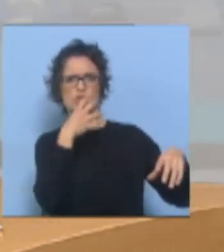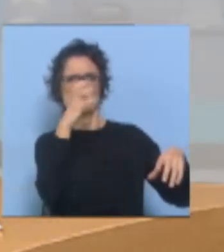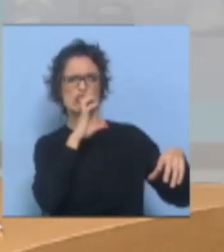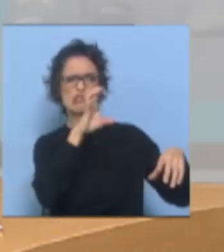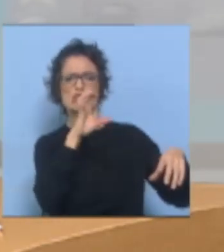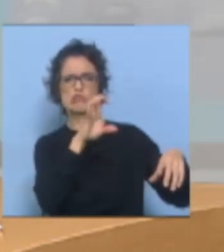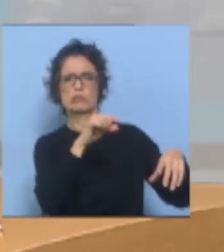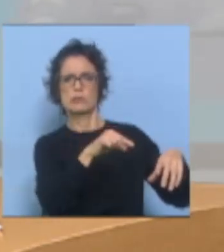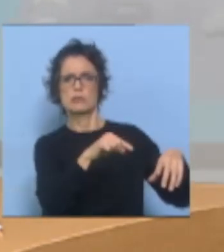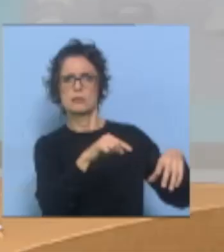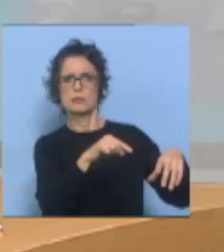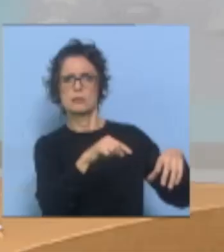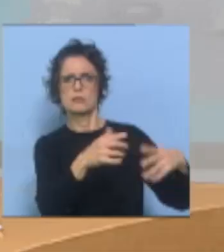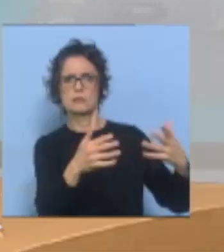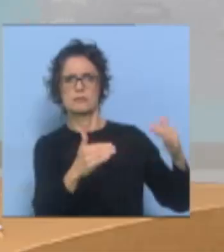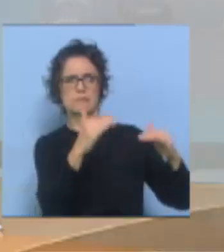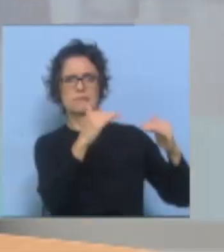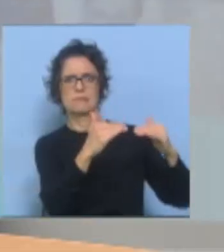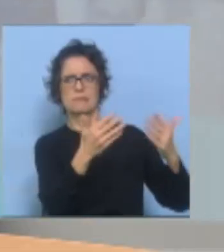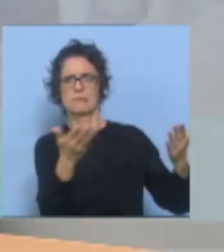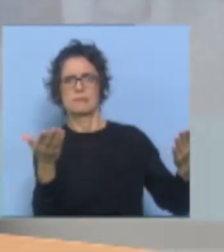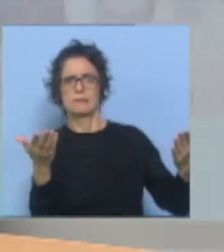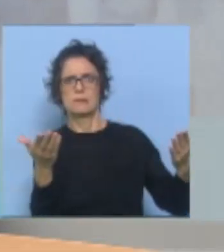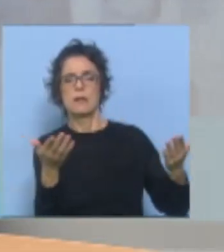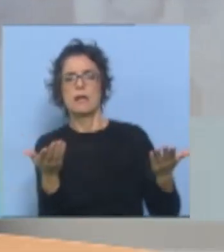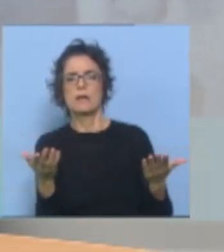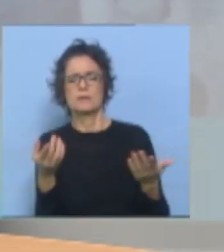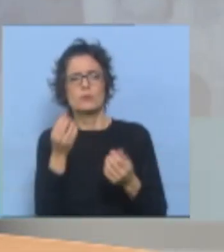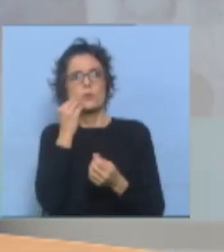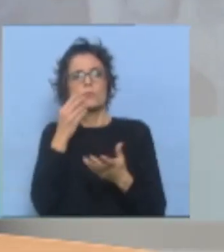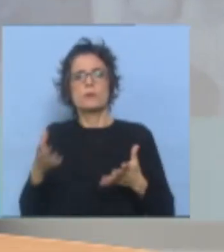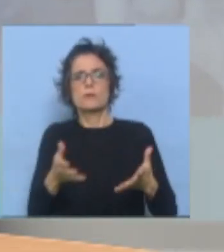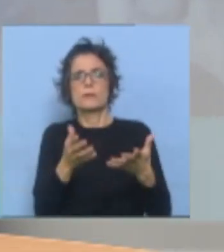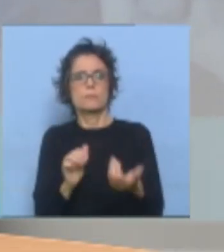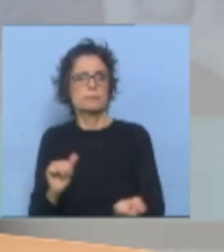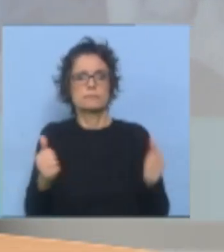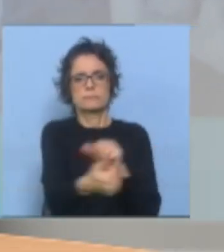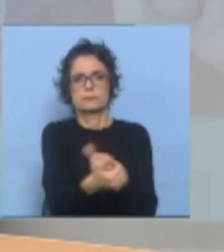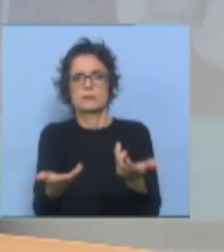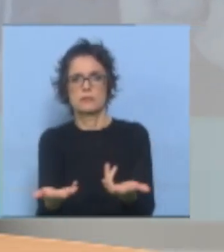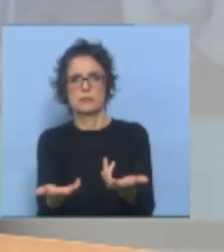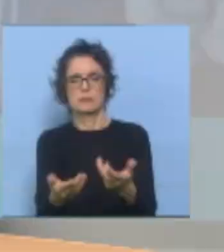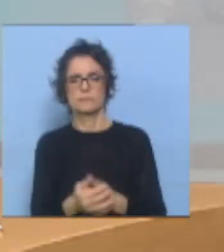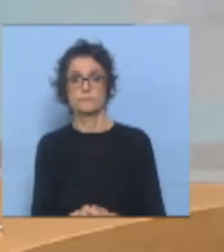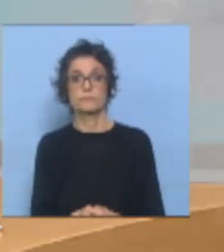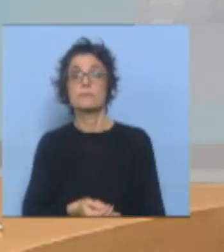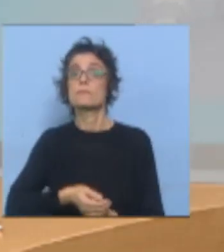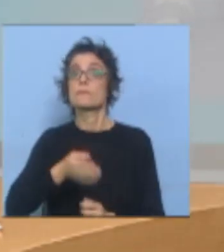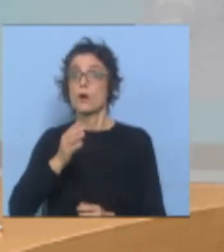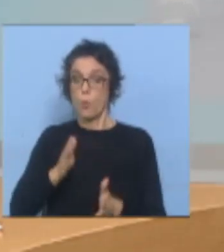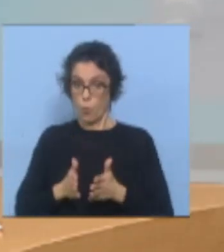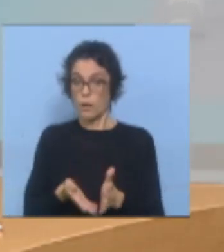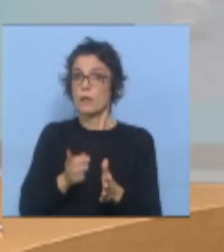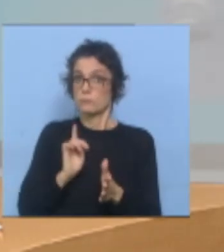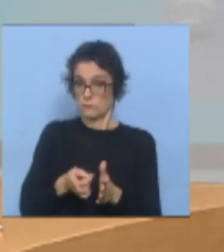multa reunida. E como é que se pode inverter isto? Olha, eu acho que caminho se pode começar a fazer para que isto mude? Já se está a fazer